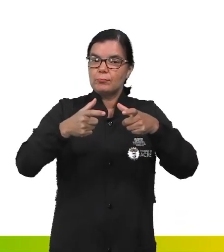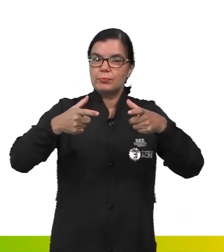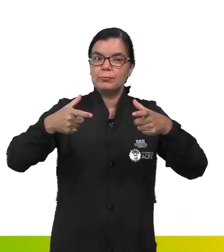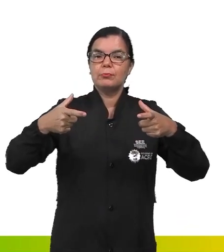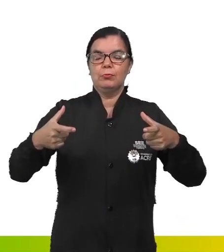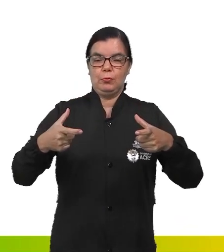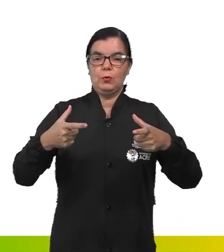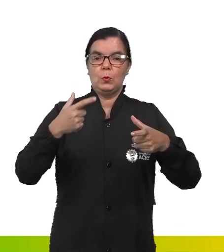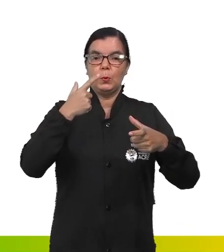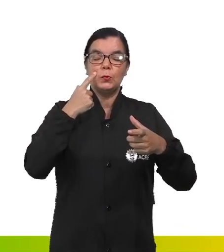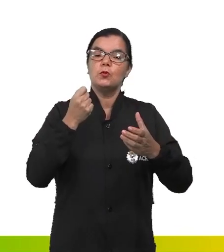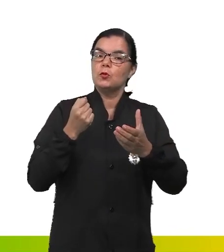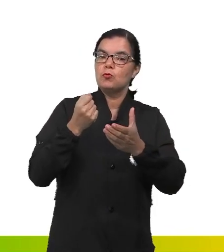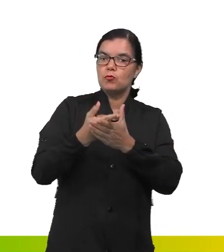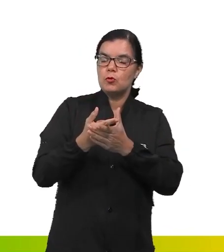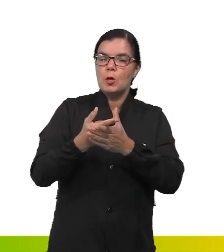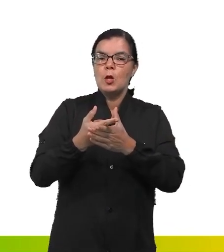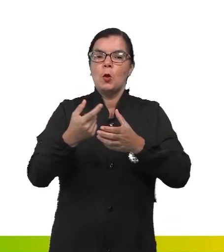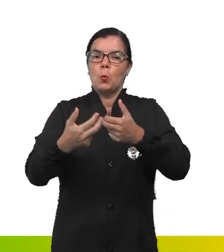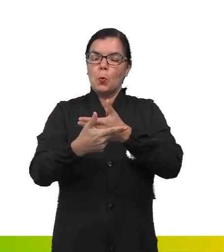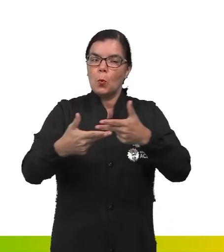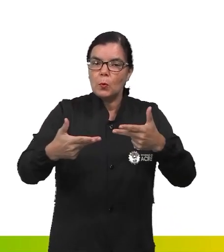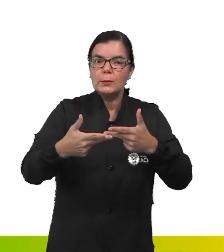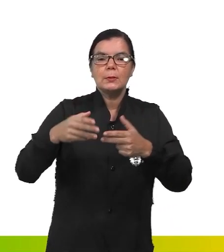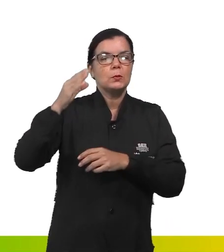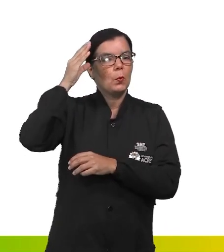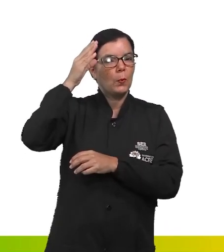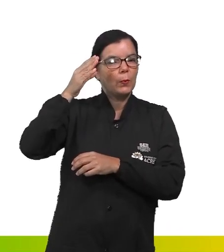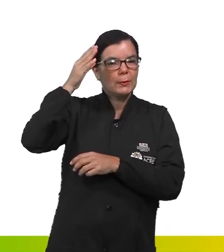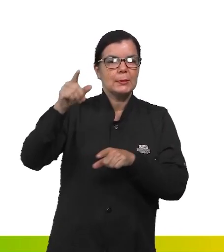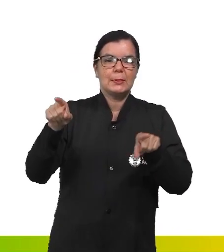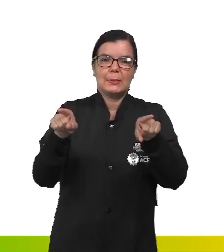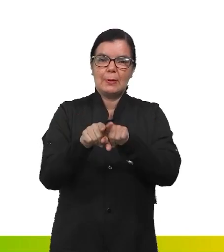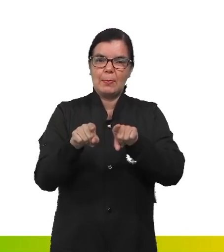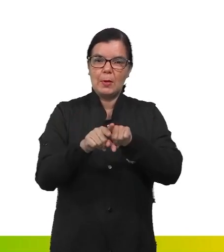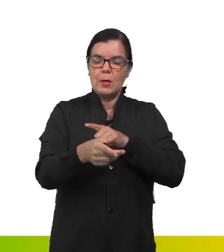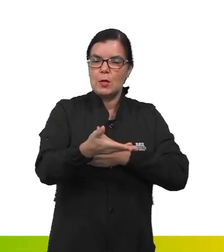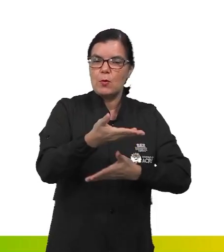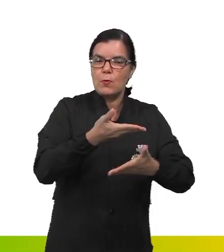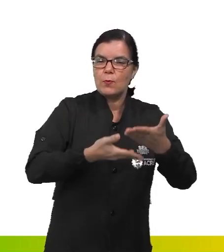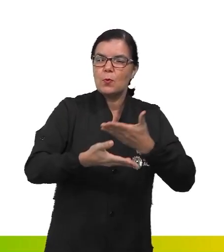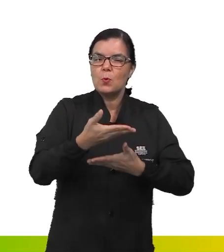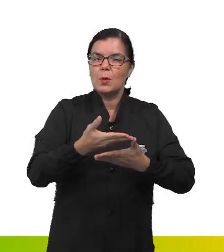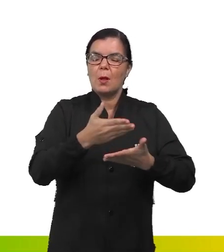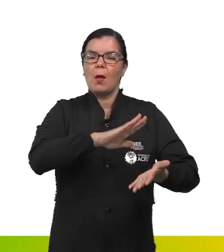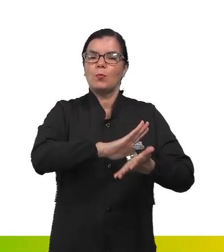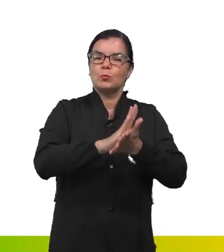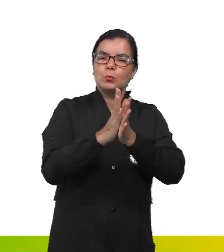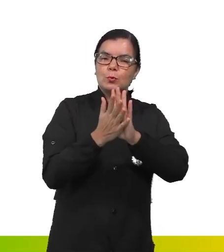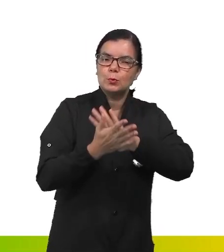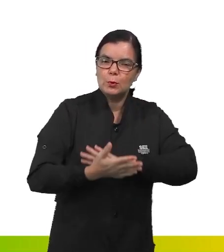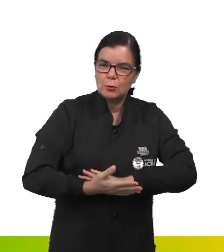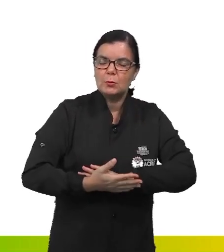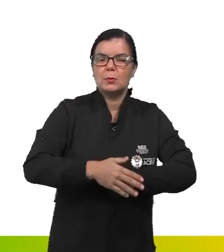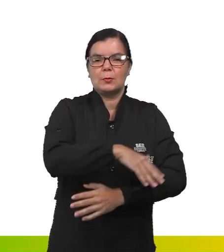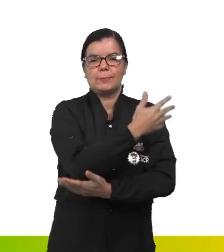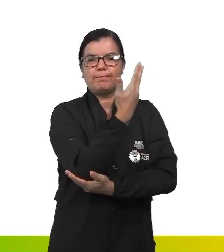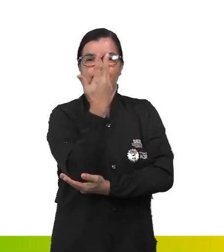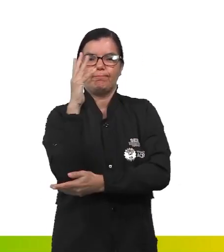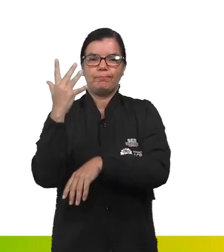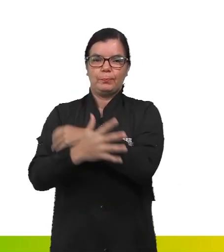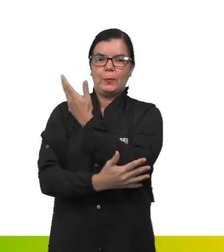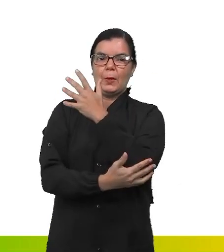do consumo consciente, que nós vamos aprender também na aula de hoje, tá? Que envolve aí a consideração do